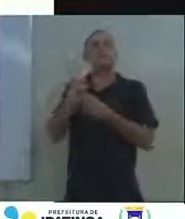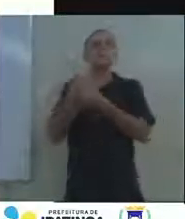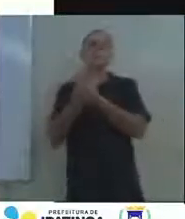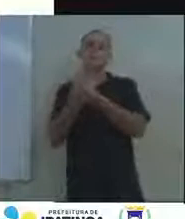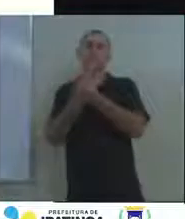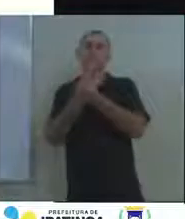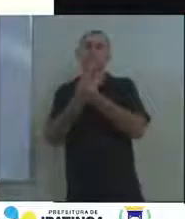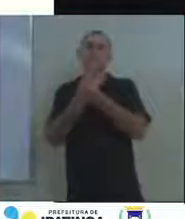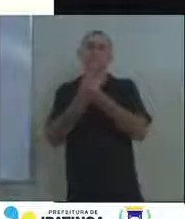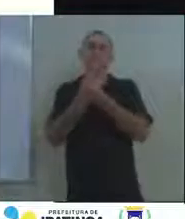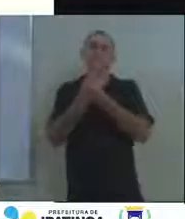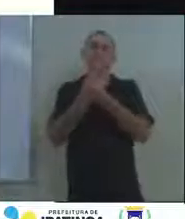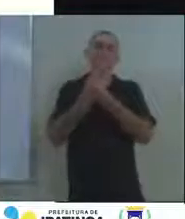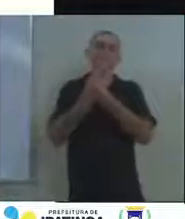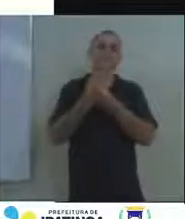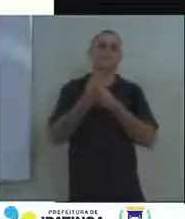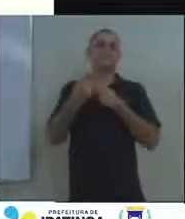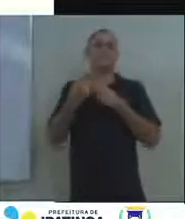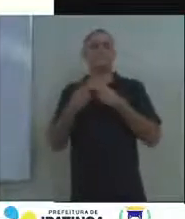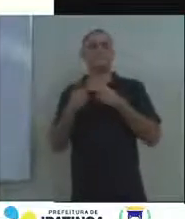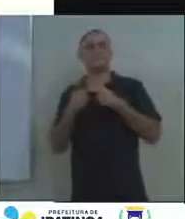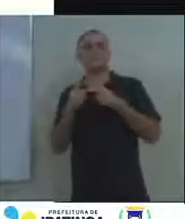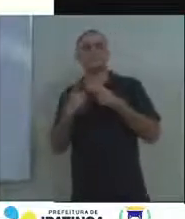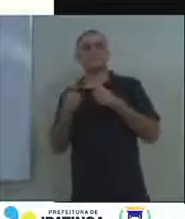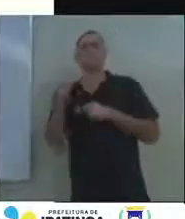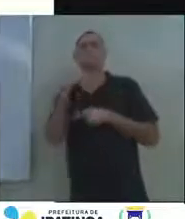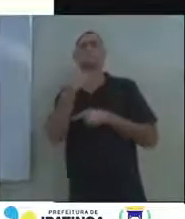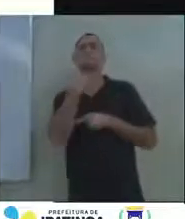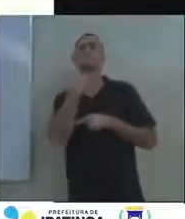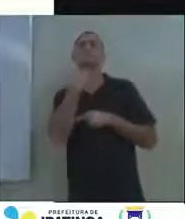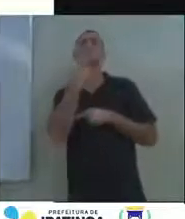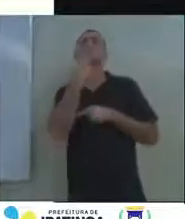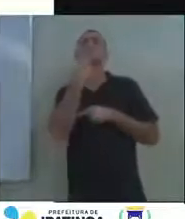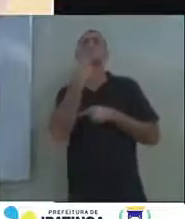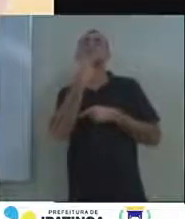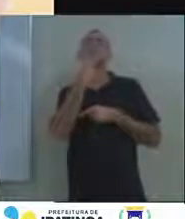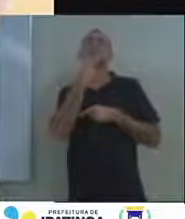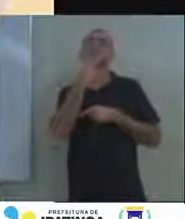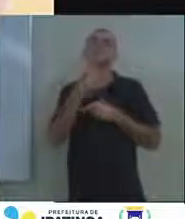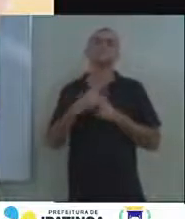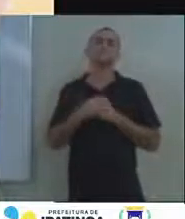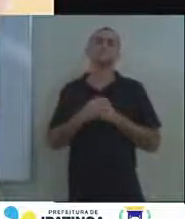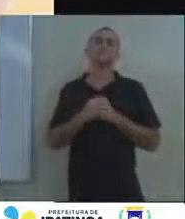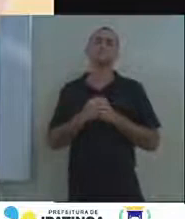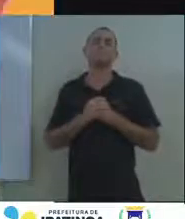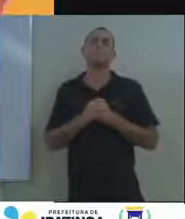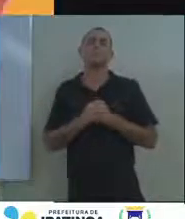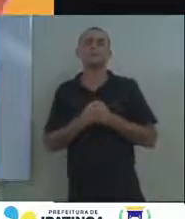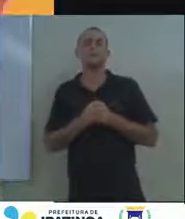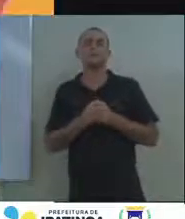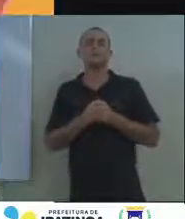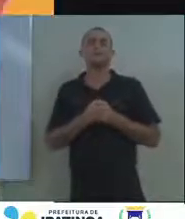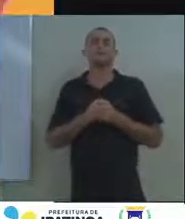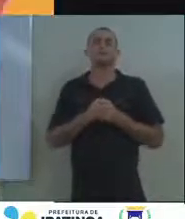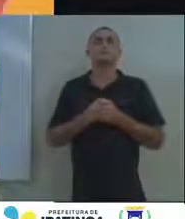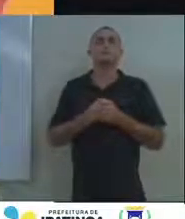antes dessa voz adoecer, né? E aí, gente, eu vou